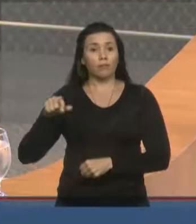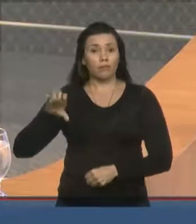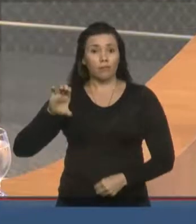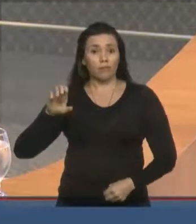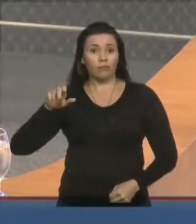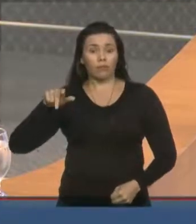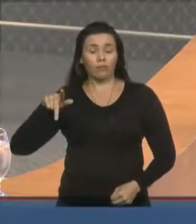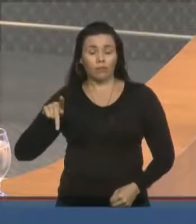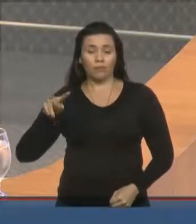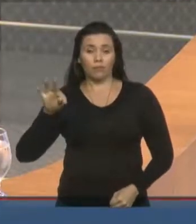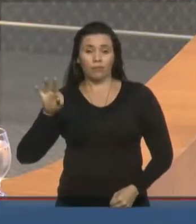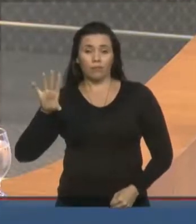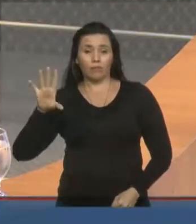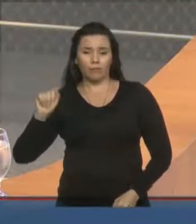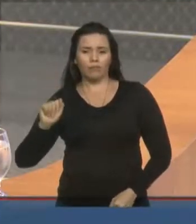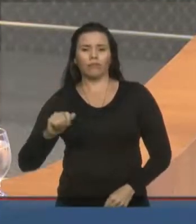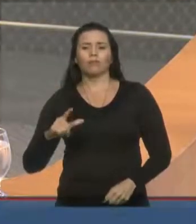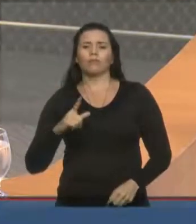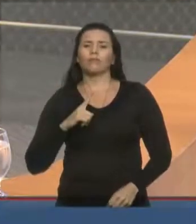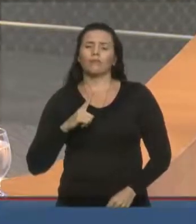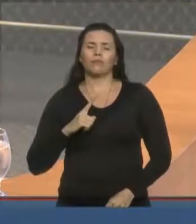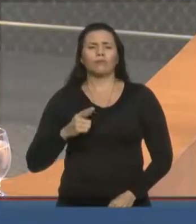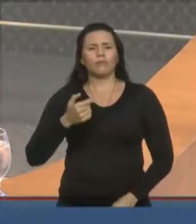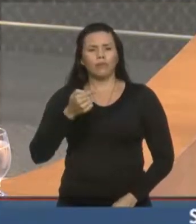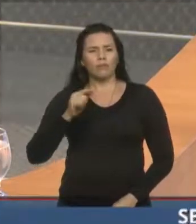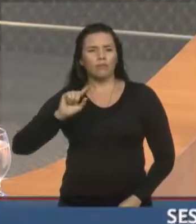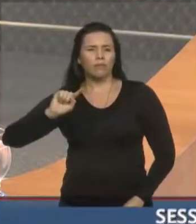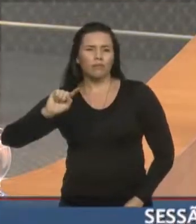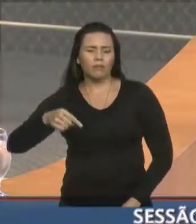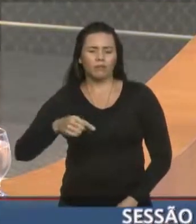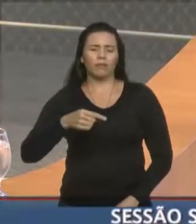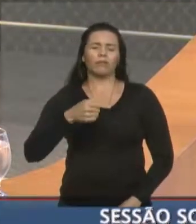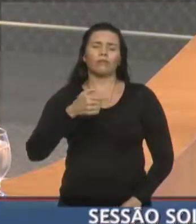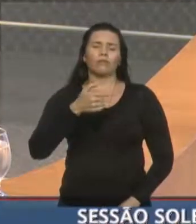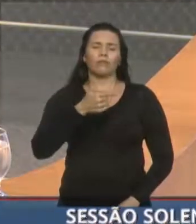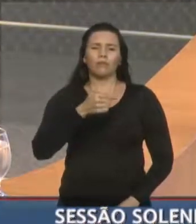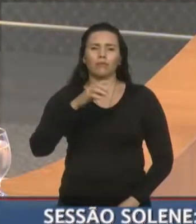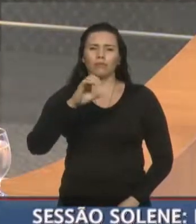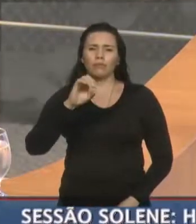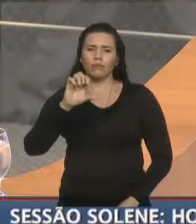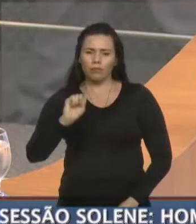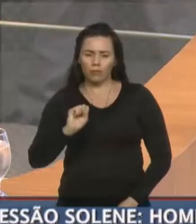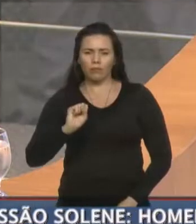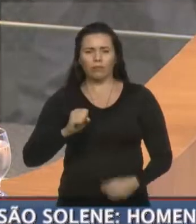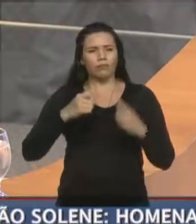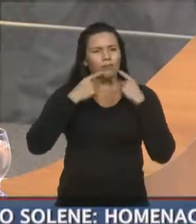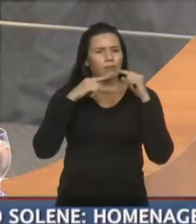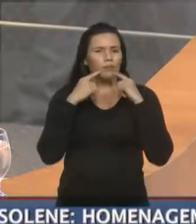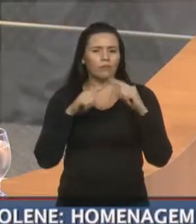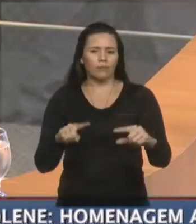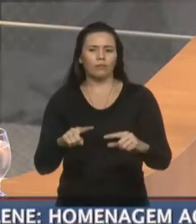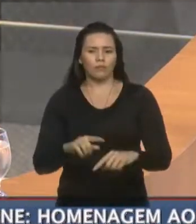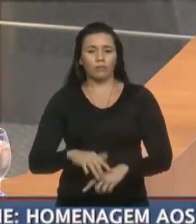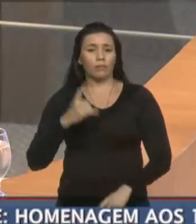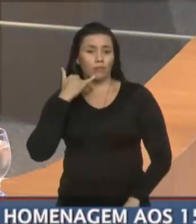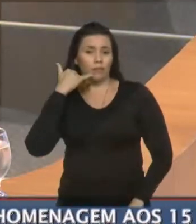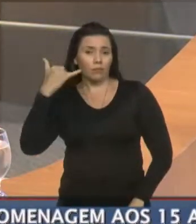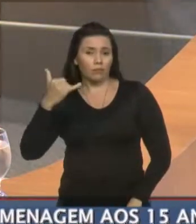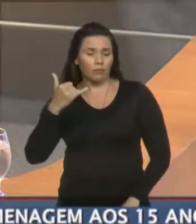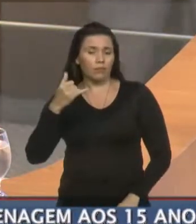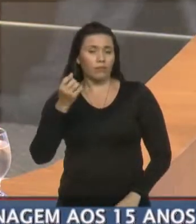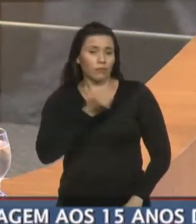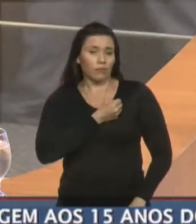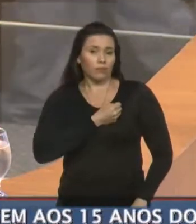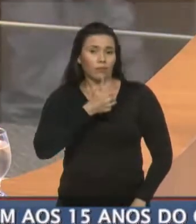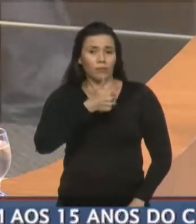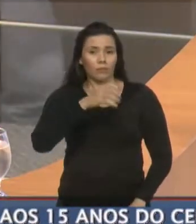de 7.728 denúncias formalizadas aqui na cidade de São Luís. O Disque 100, o Disque Denúncia, registra uma média